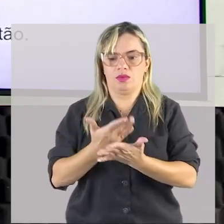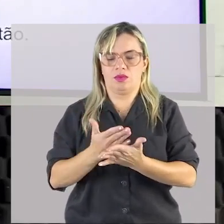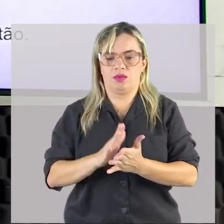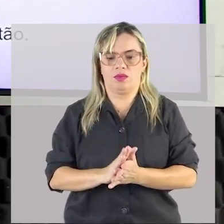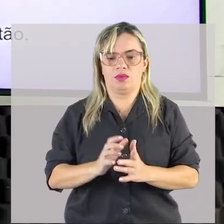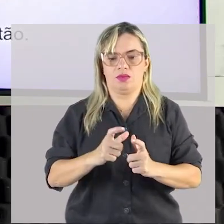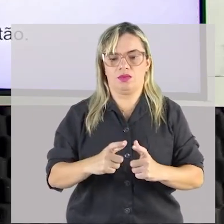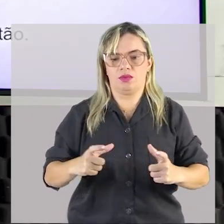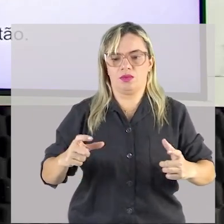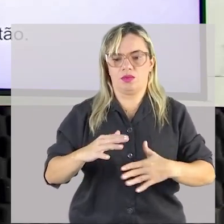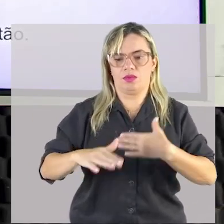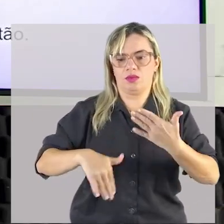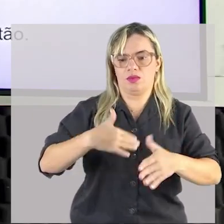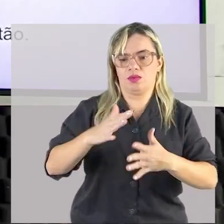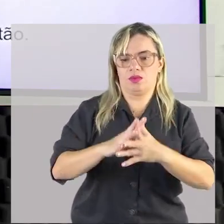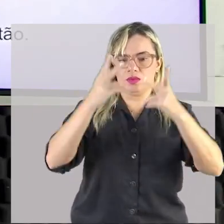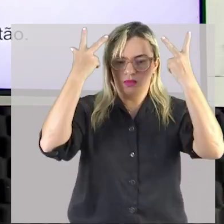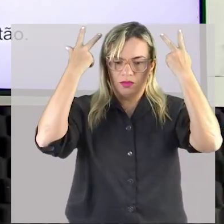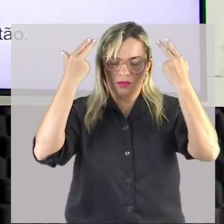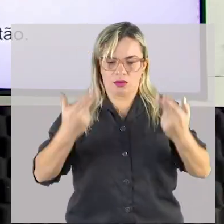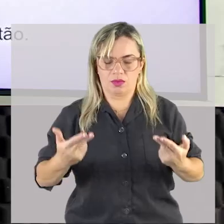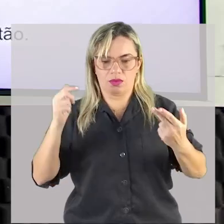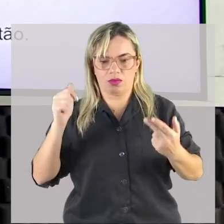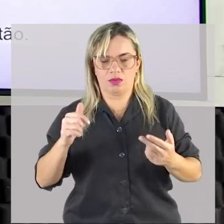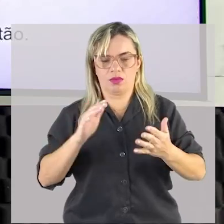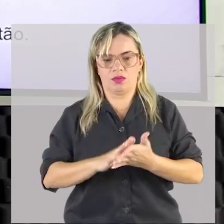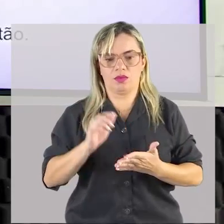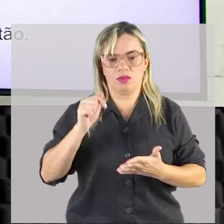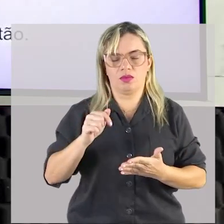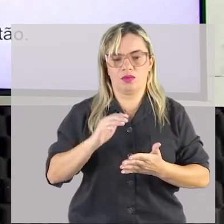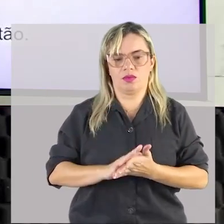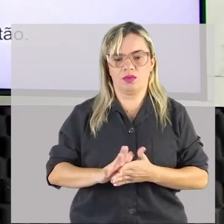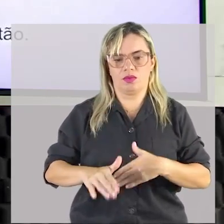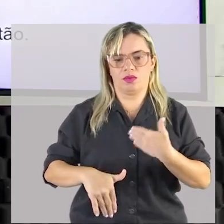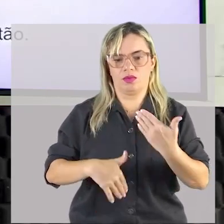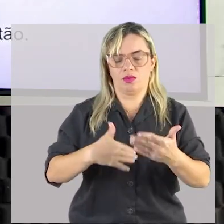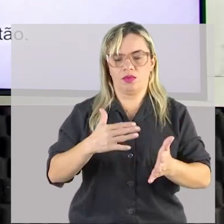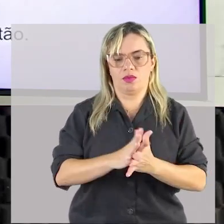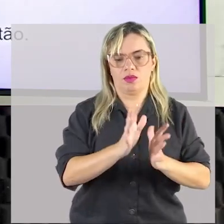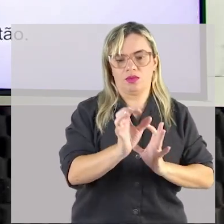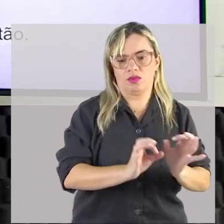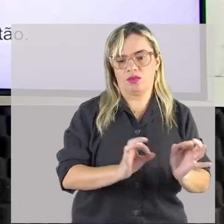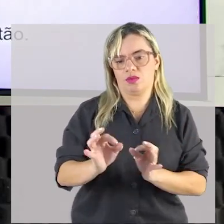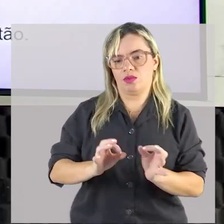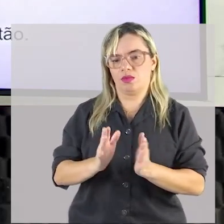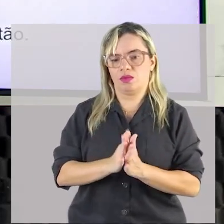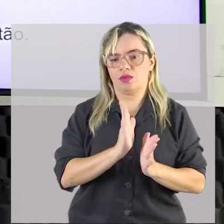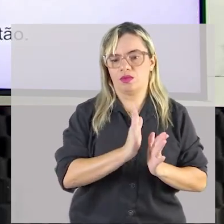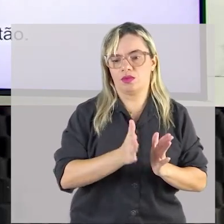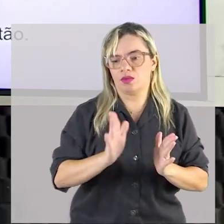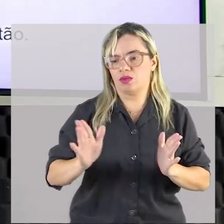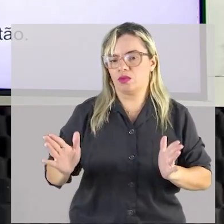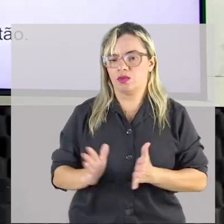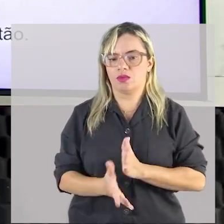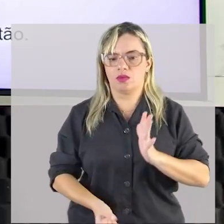uma grande sequência natural que obedece a sucessivos níveis de organização da vida.